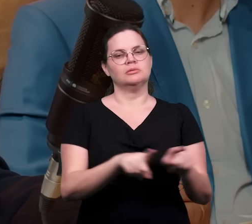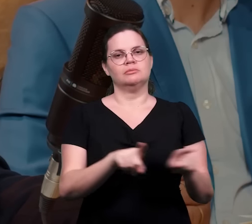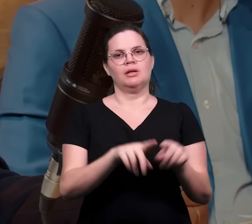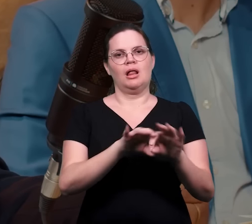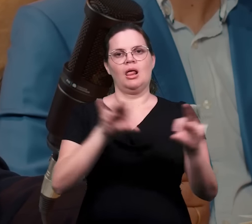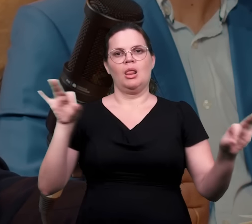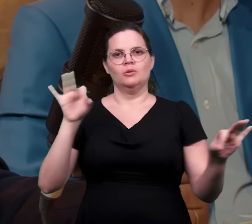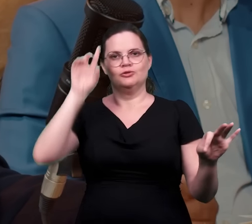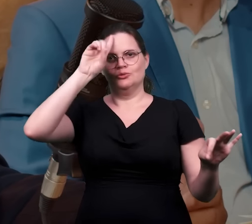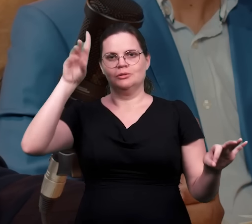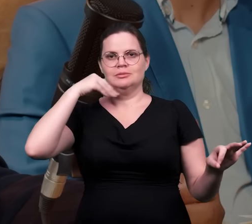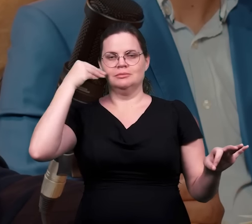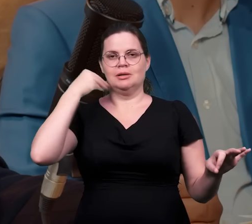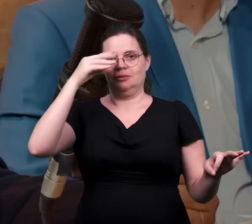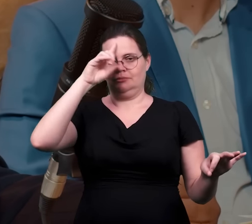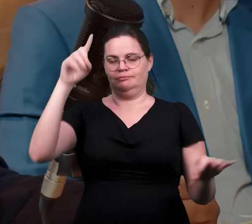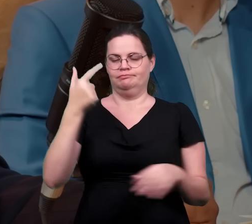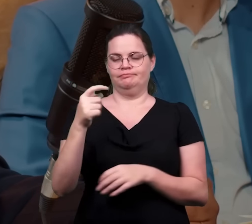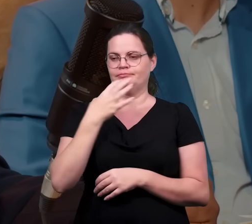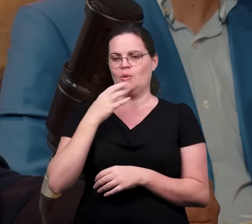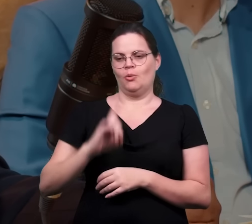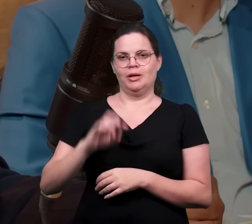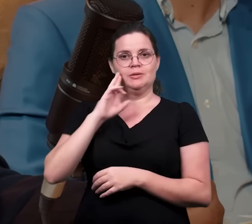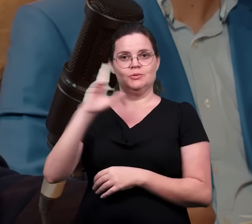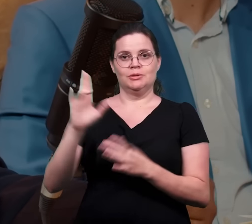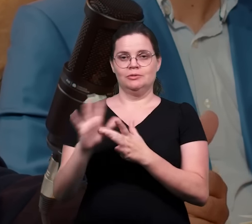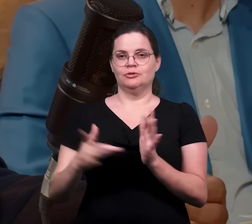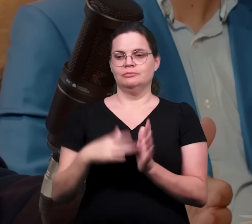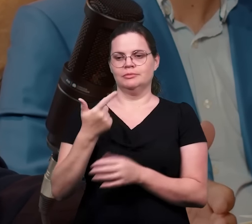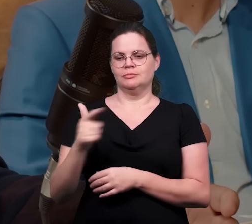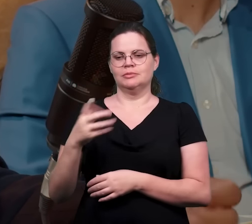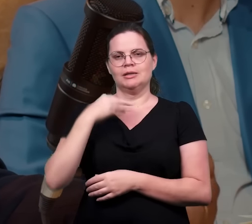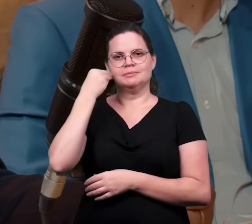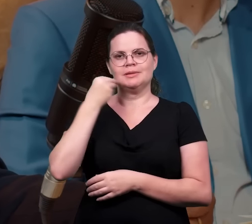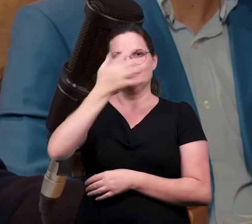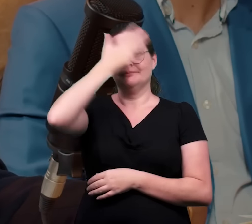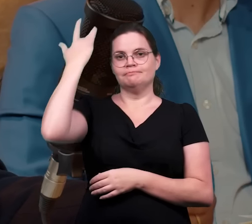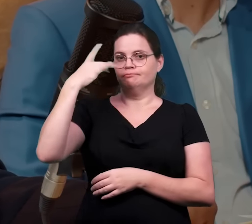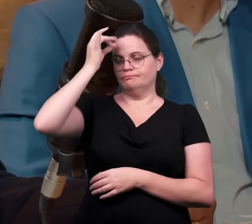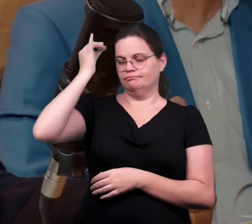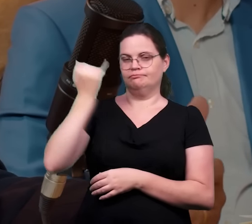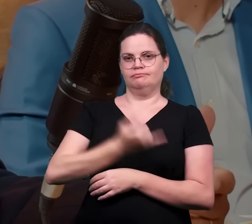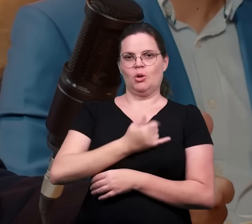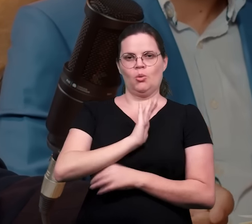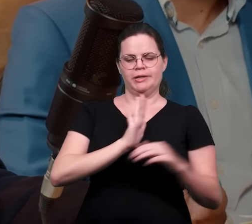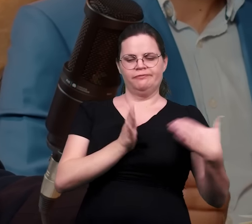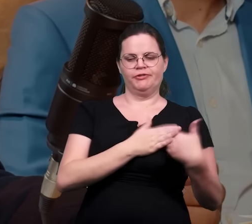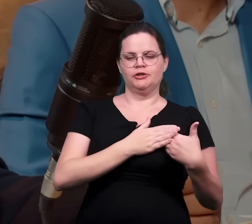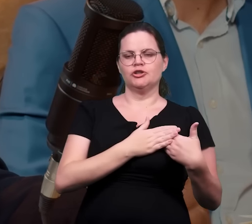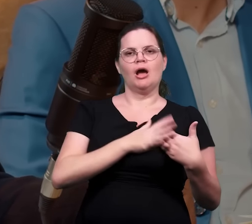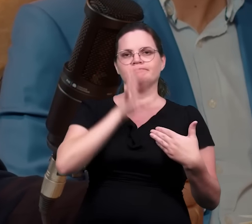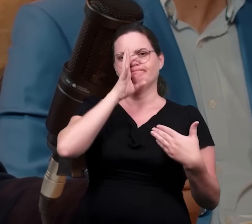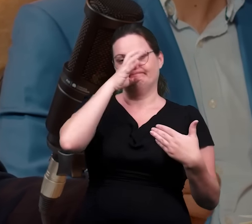que não tem uma experiência com o Senhor. Não ouve a voz do Espírito Santo, não dá lugar a uma